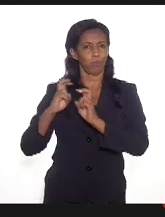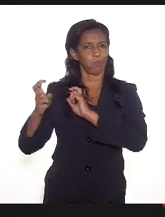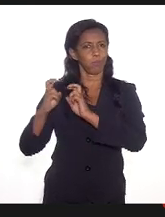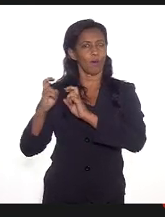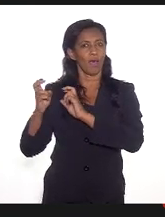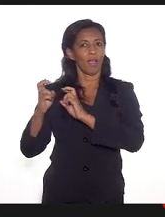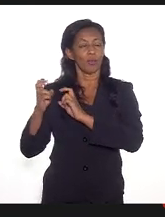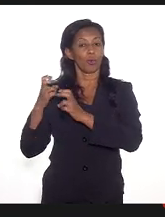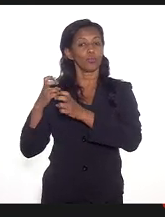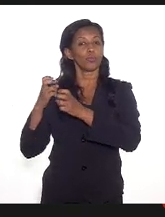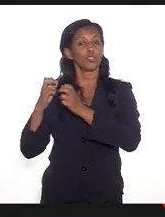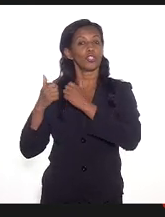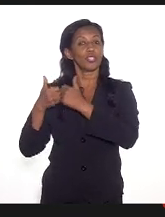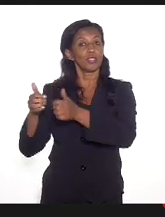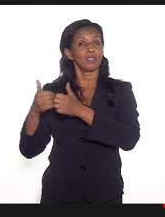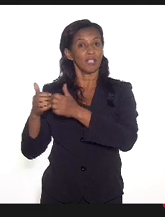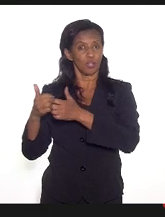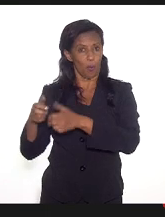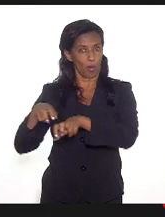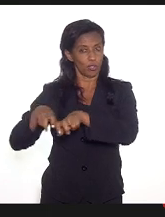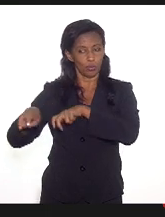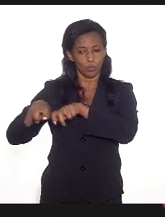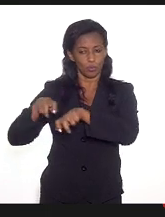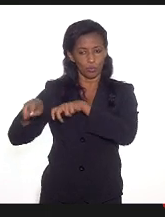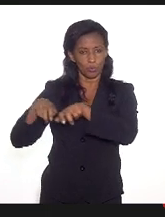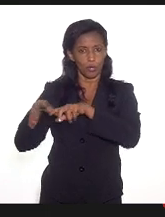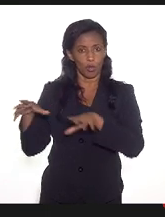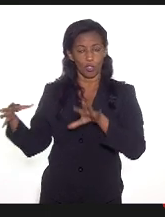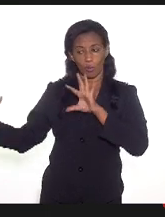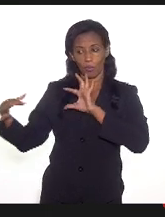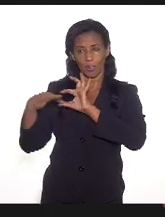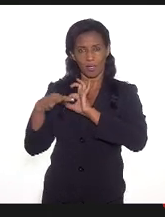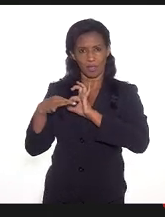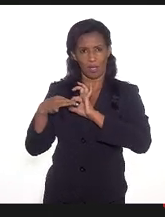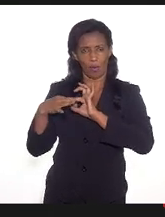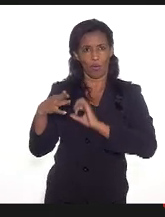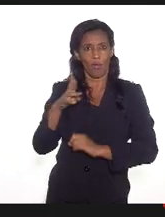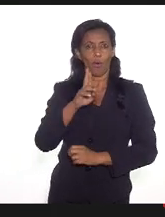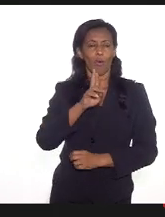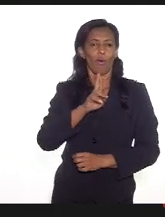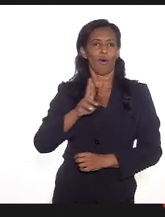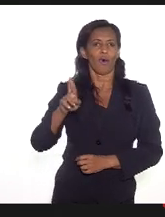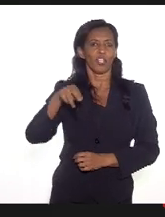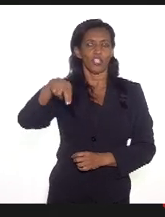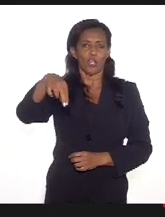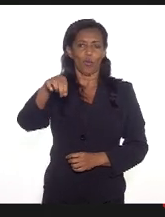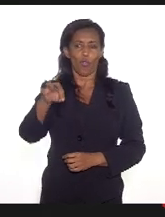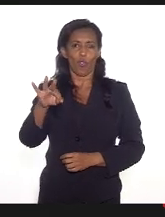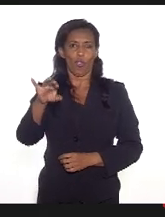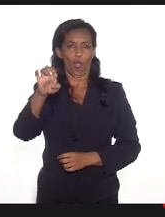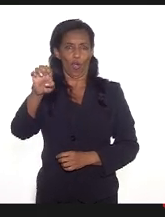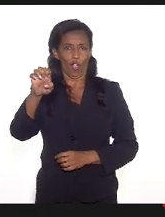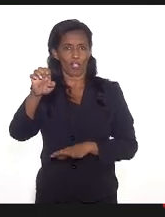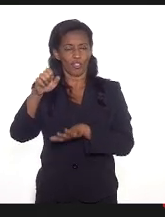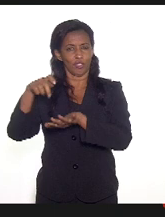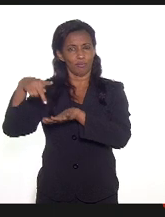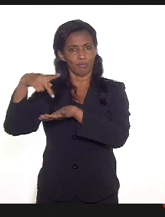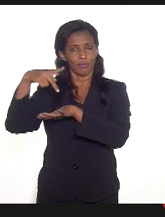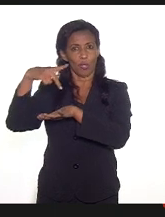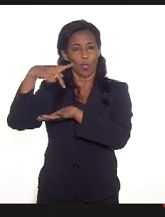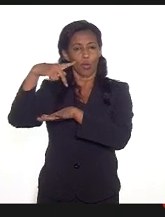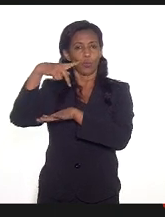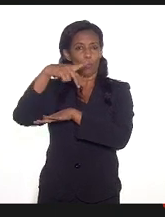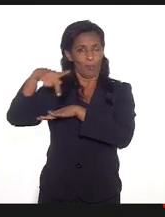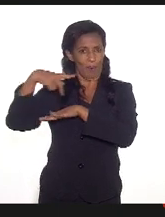os modais logísticos, nós temos ligações com a região norte, rodoviárias com a ligação com a região norte do país, com